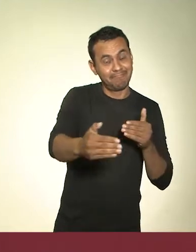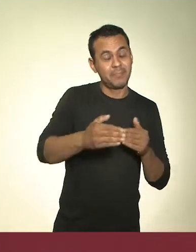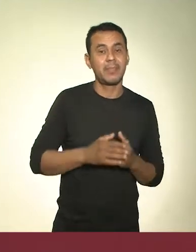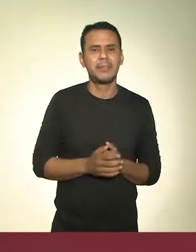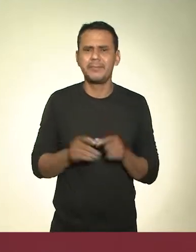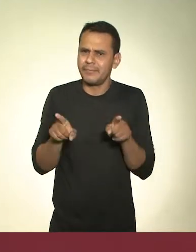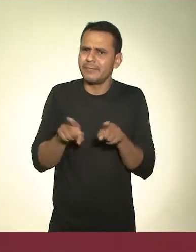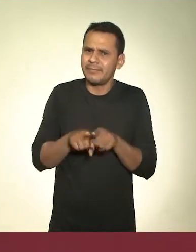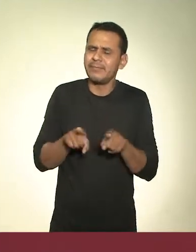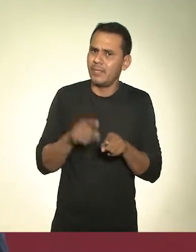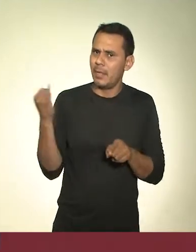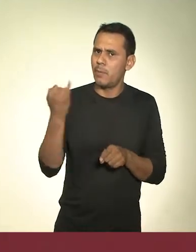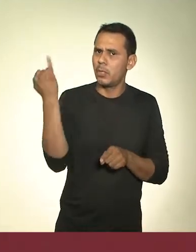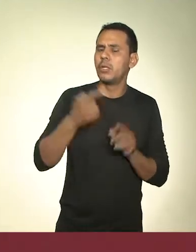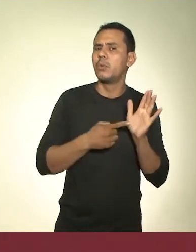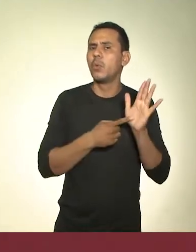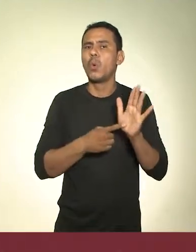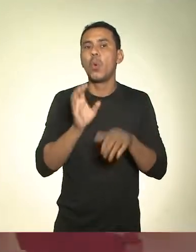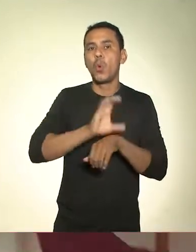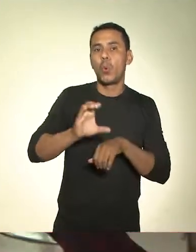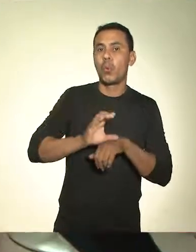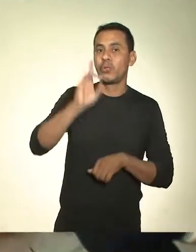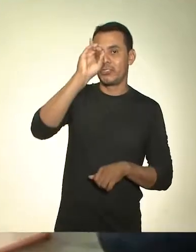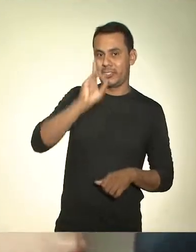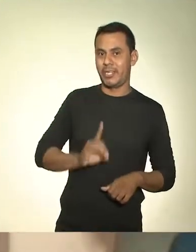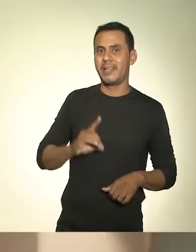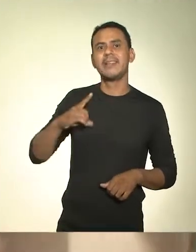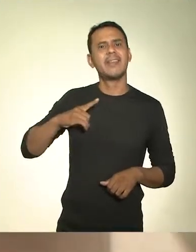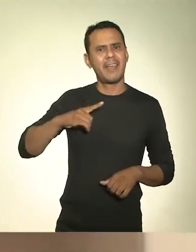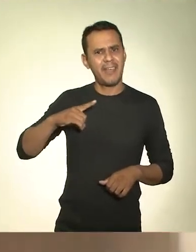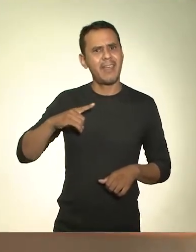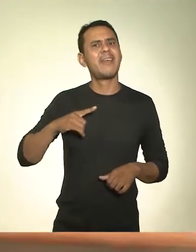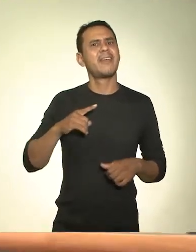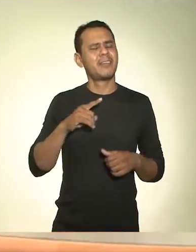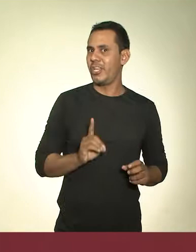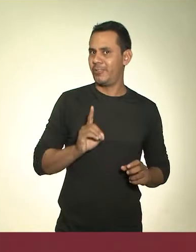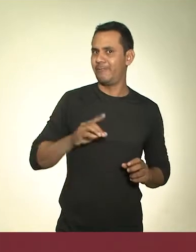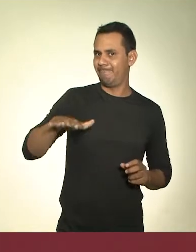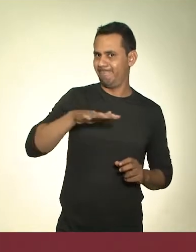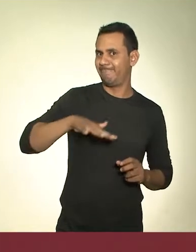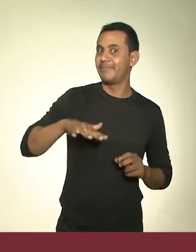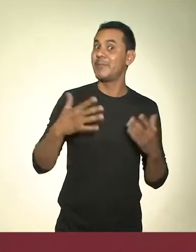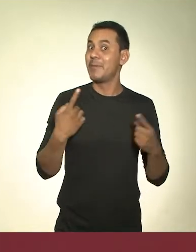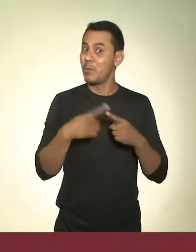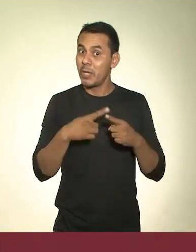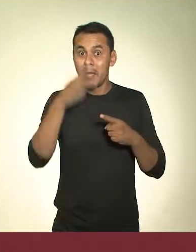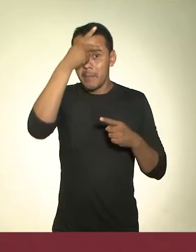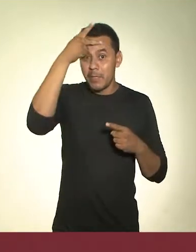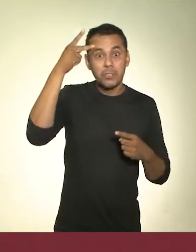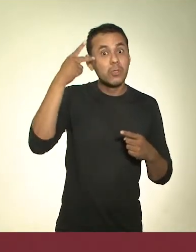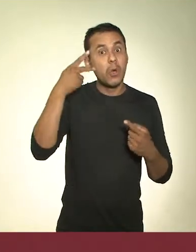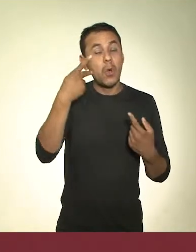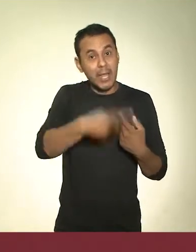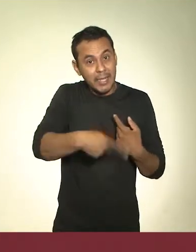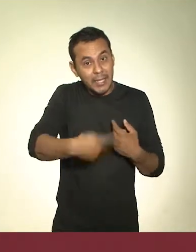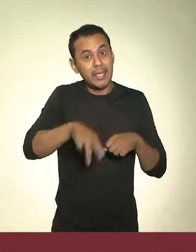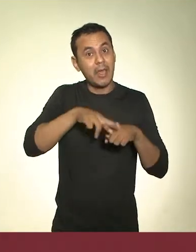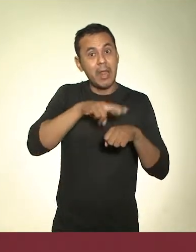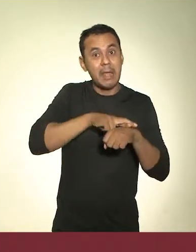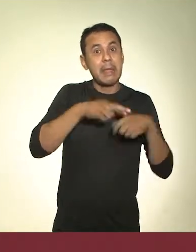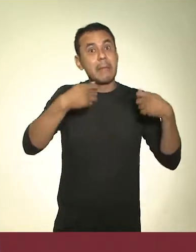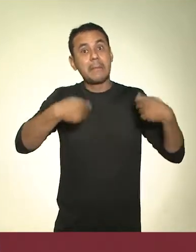disponibilizado aqui na UFRR esse DINTER em direito. Levando em consideração o Plano Estrutural Institucional de